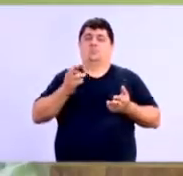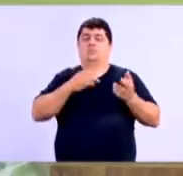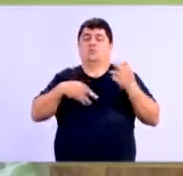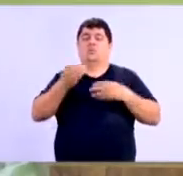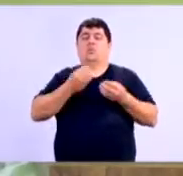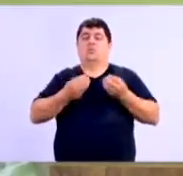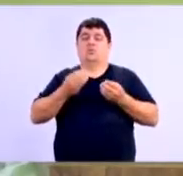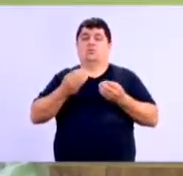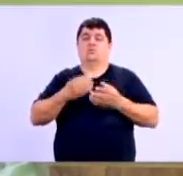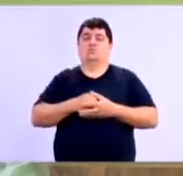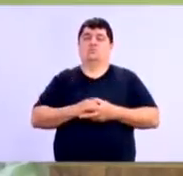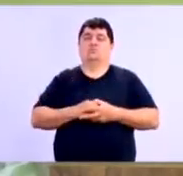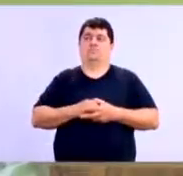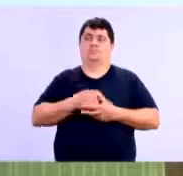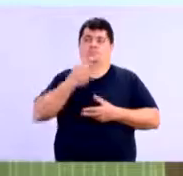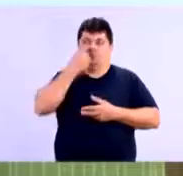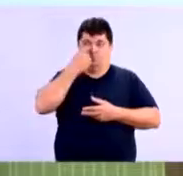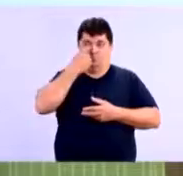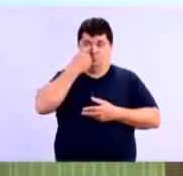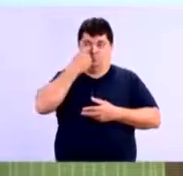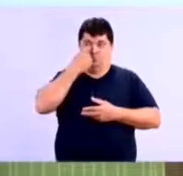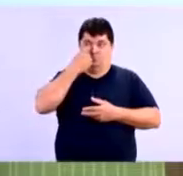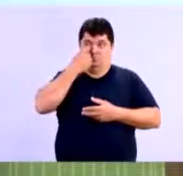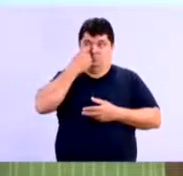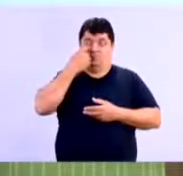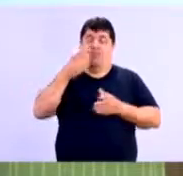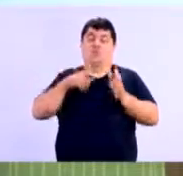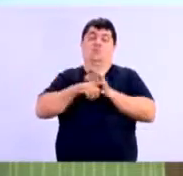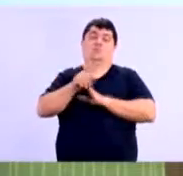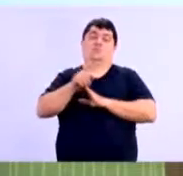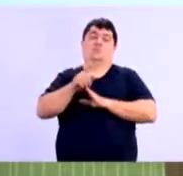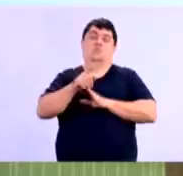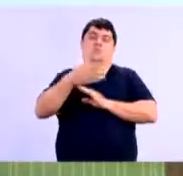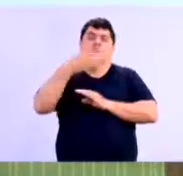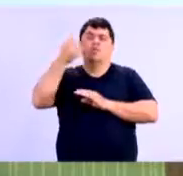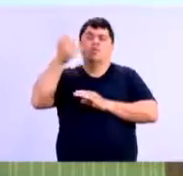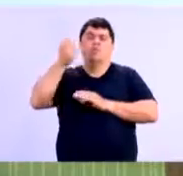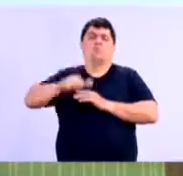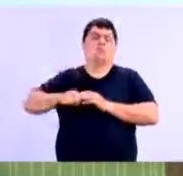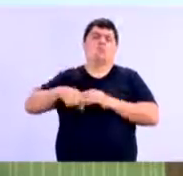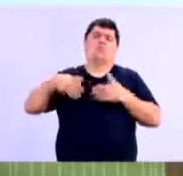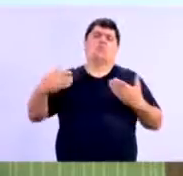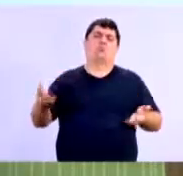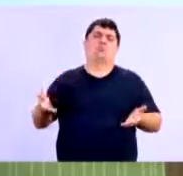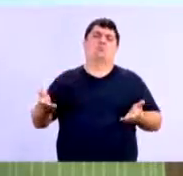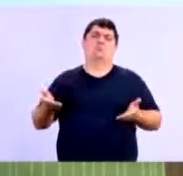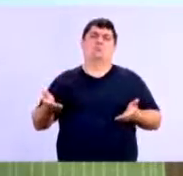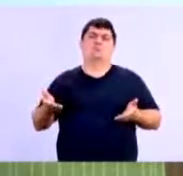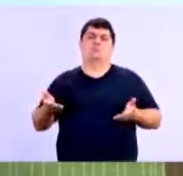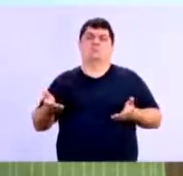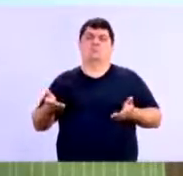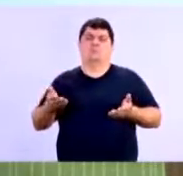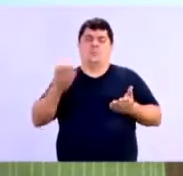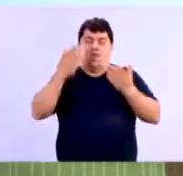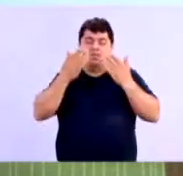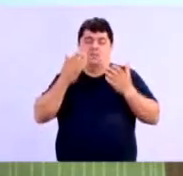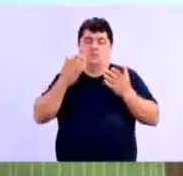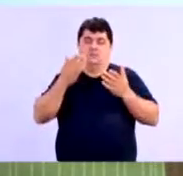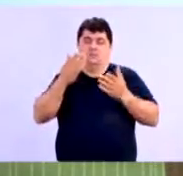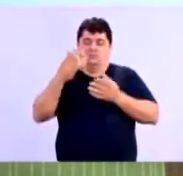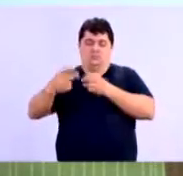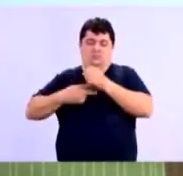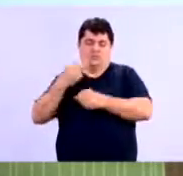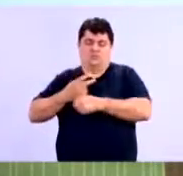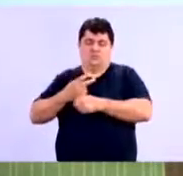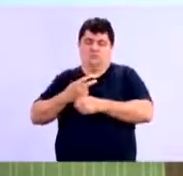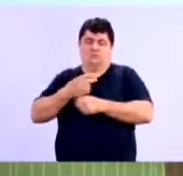essa análise. Ok, gente? Aí a gente faz a pergunta, melhorou ou piorou, né? Isso é o fantástico. A análise de um período específico, você não